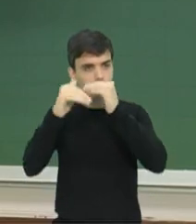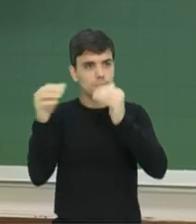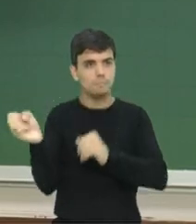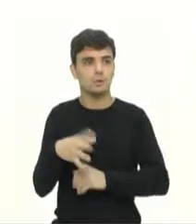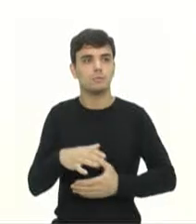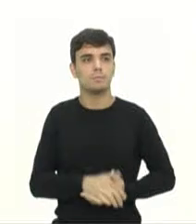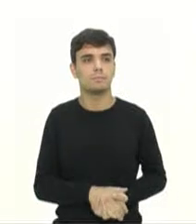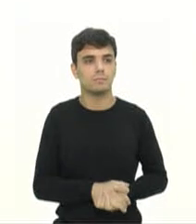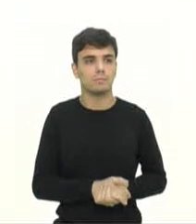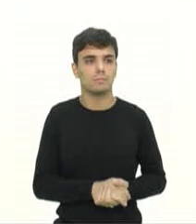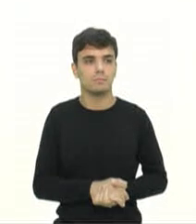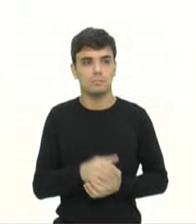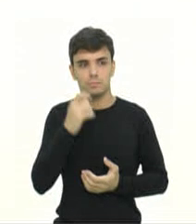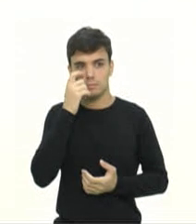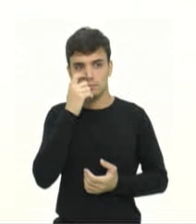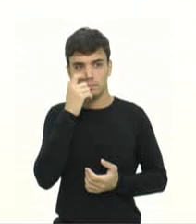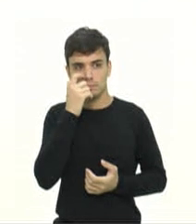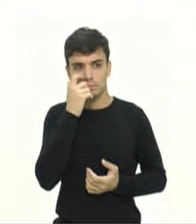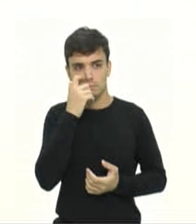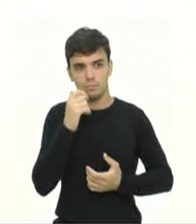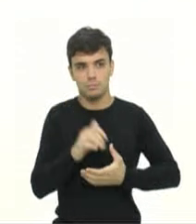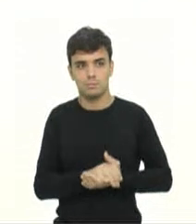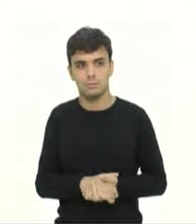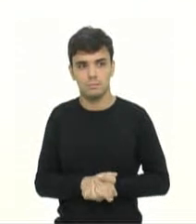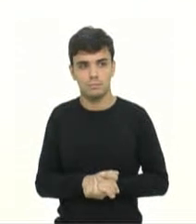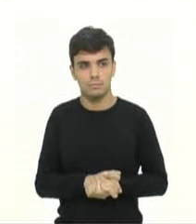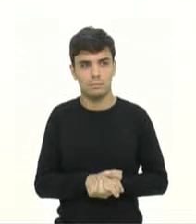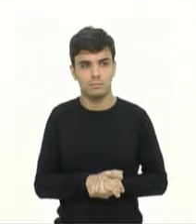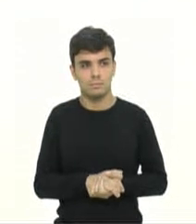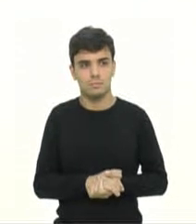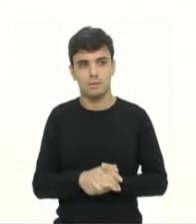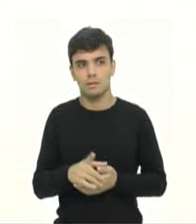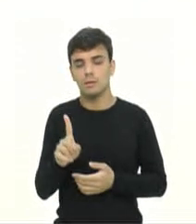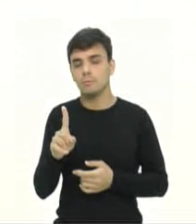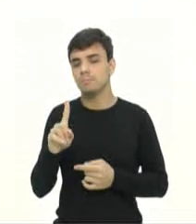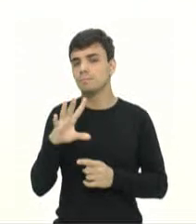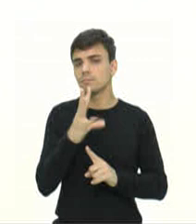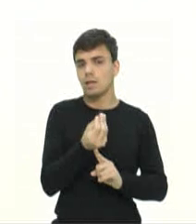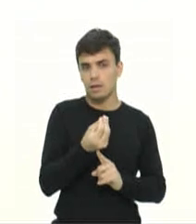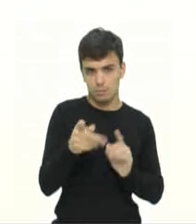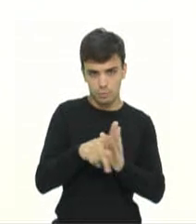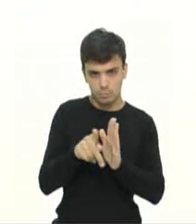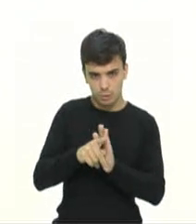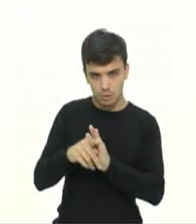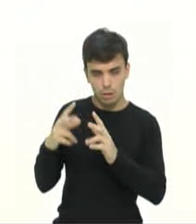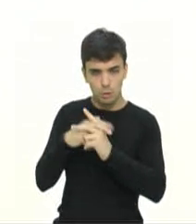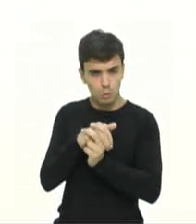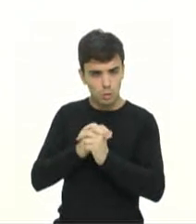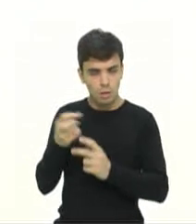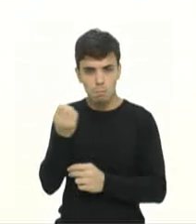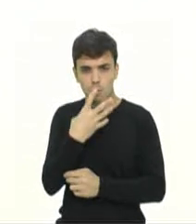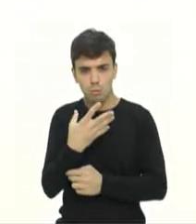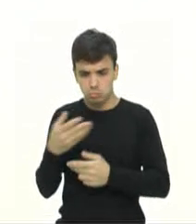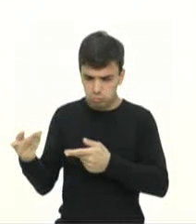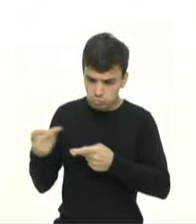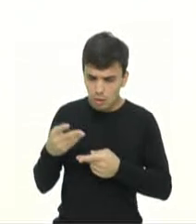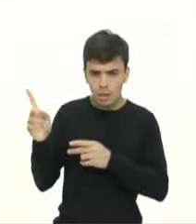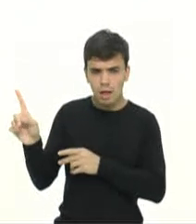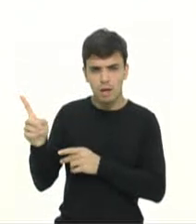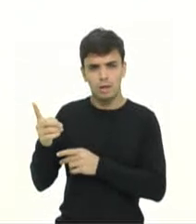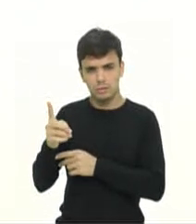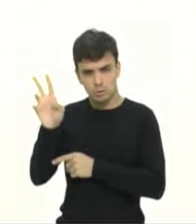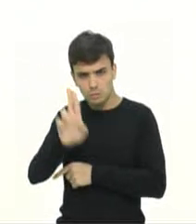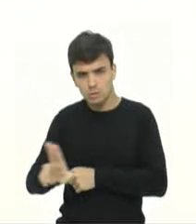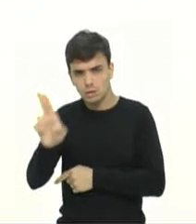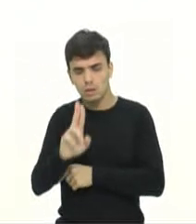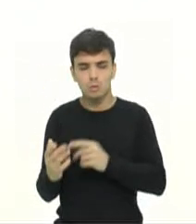novamente. Então a nova arte marcial foi bem recebida e introduzida em várias universidades, onde criou raízes e começou a